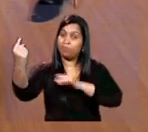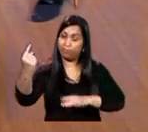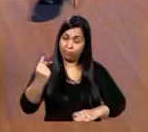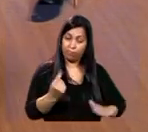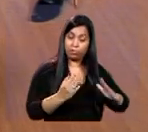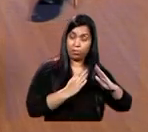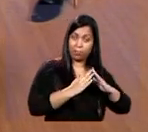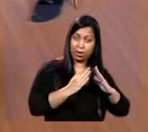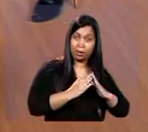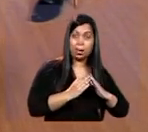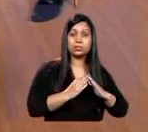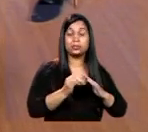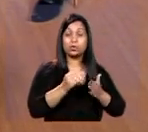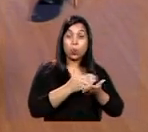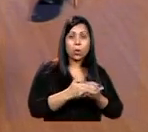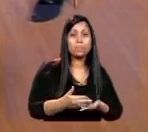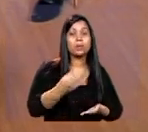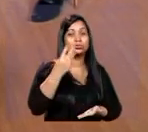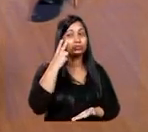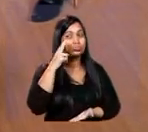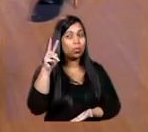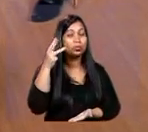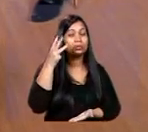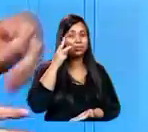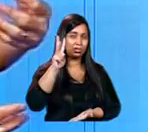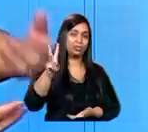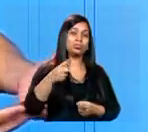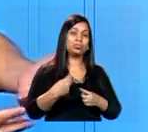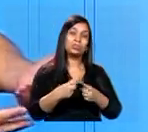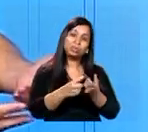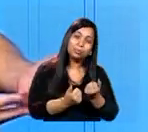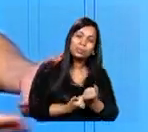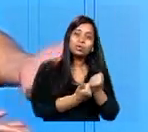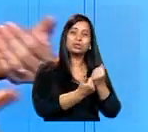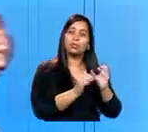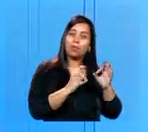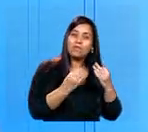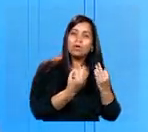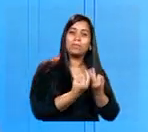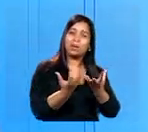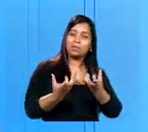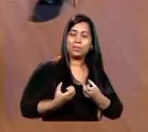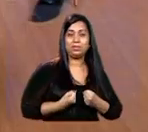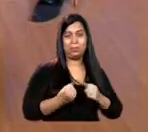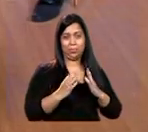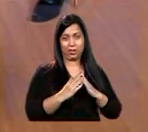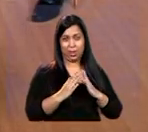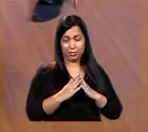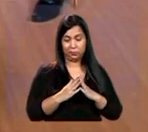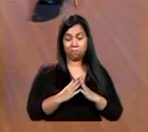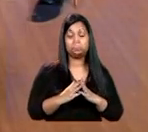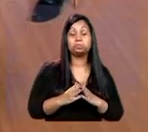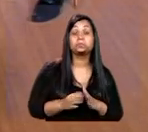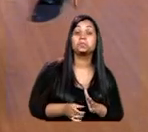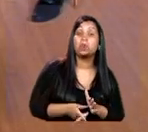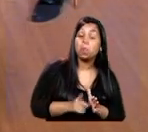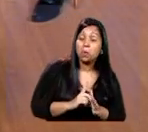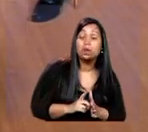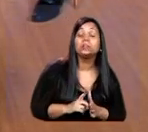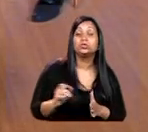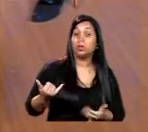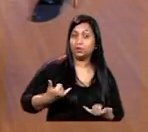essa visita nos primeiros 2, 3 dias. Por quê? Para dar suporte para essa família receber o doente em casa. Nesses casos, antes de ter alta, vocês já